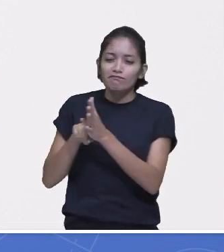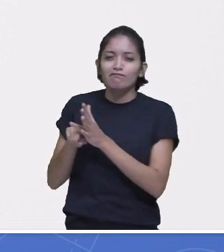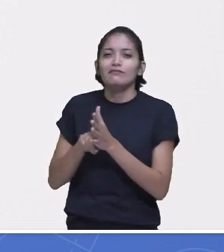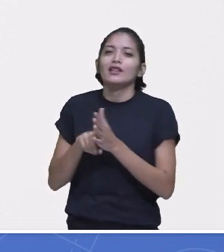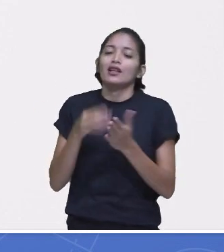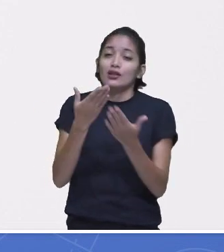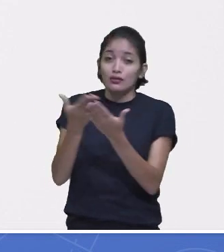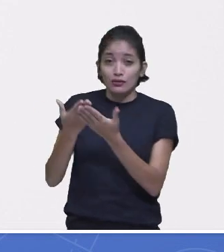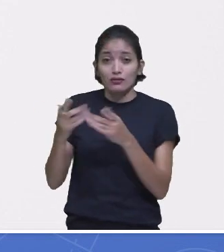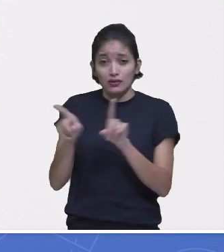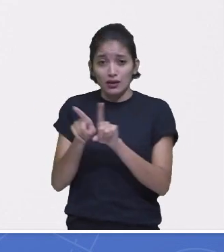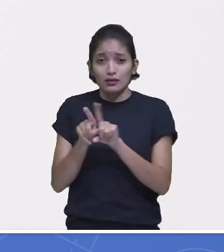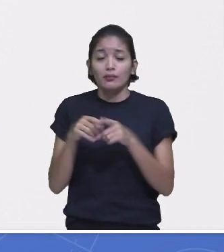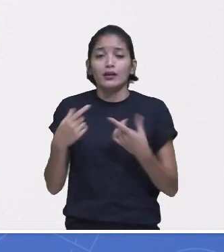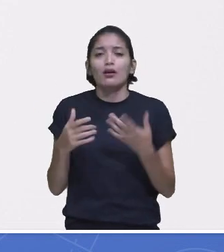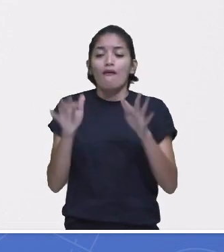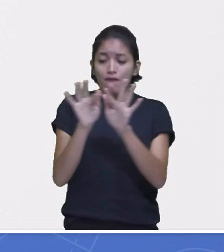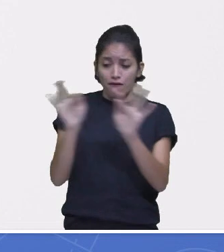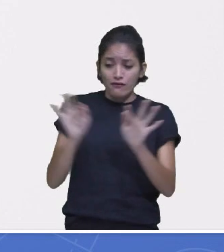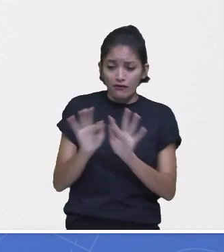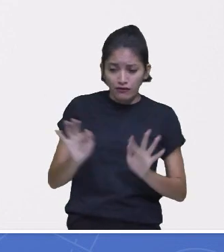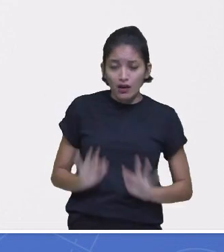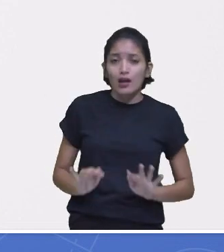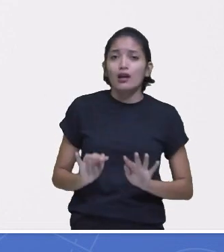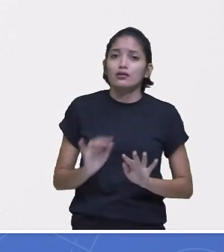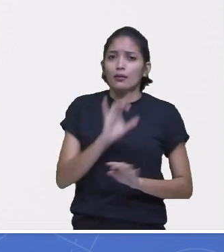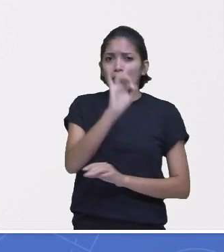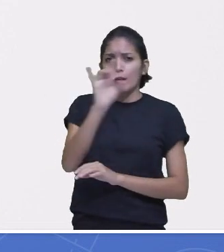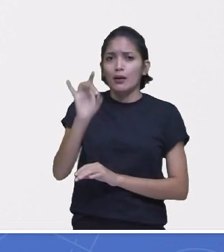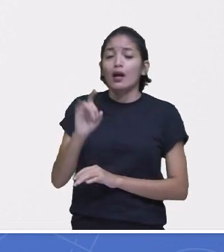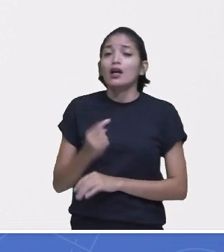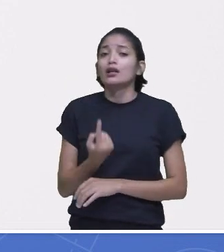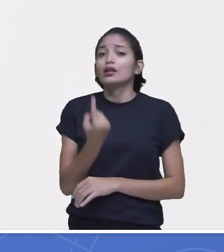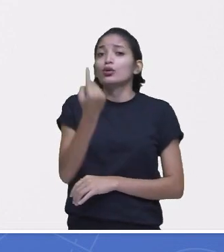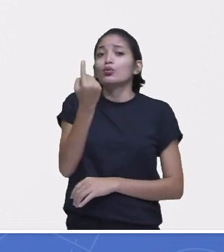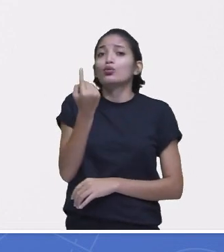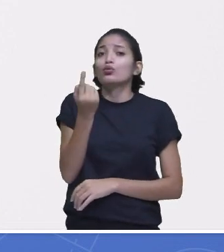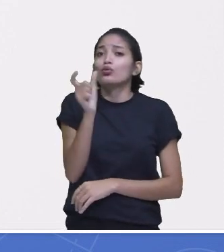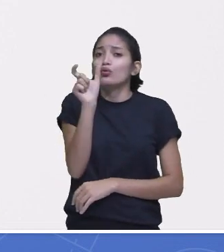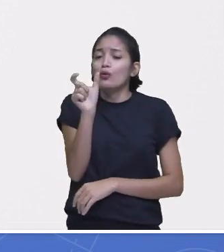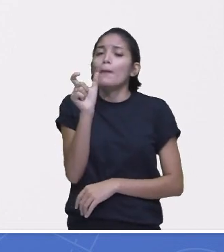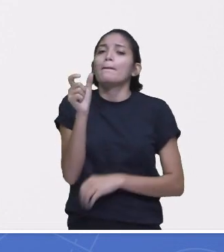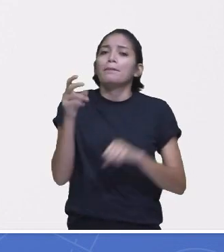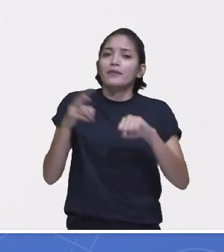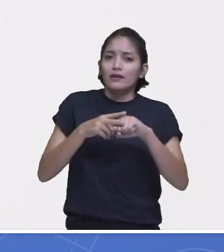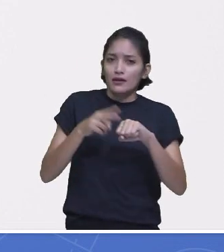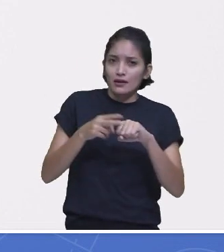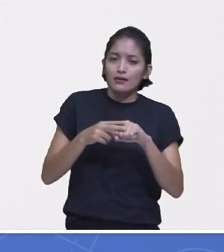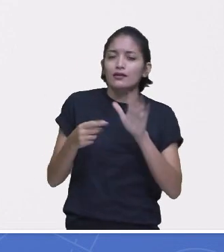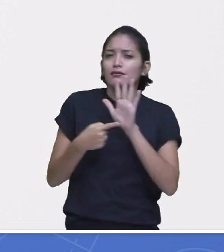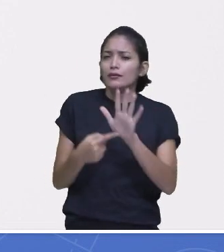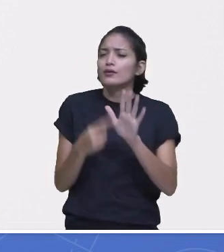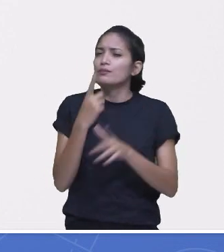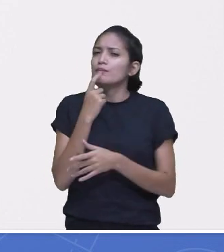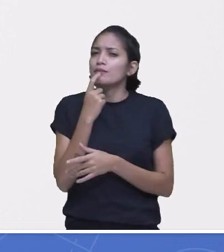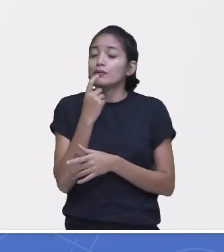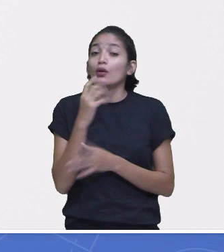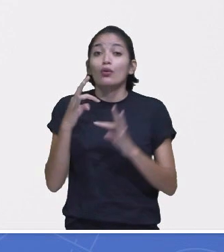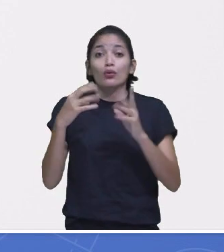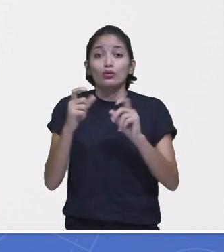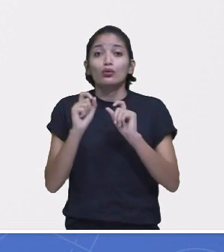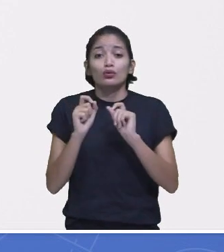cada um dos versos poéticos, há um verbo destacado. Estava em vermelho, claro, né? Todos eles